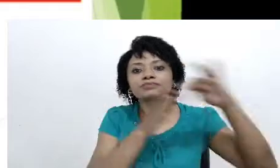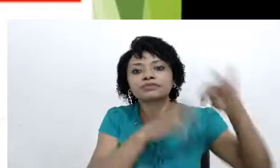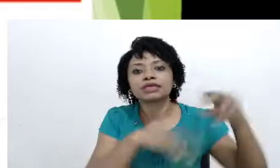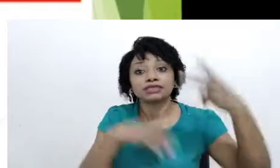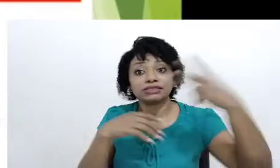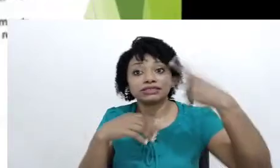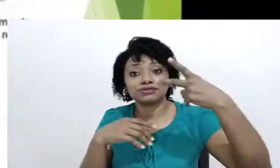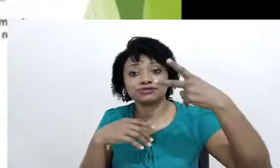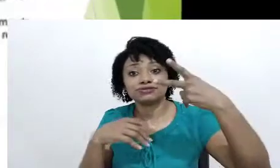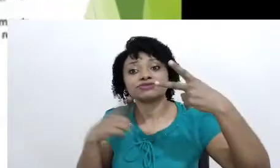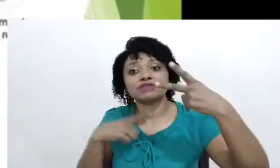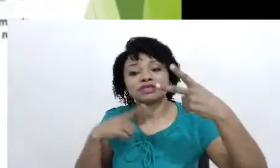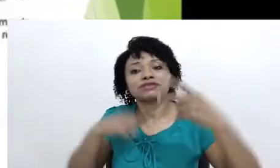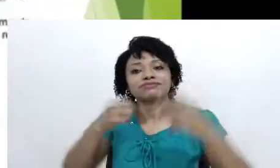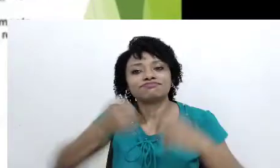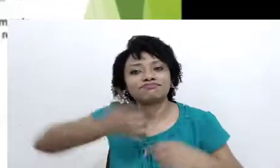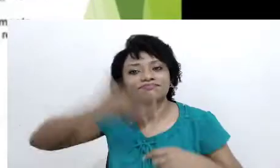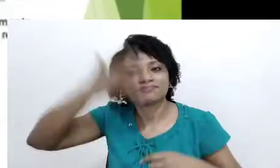Certo?